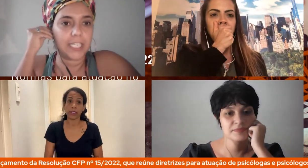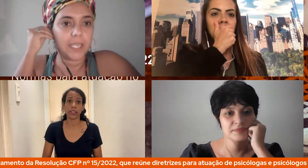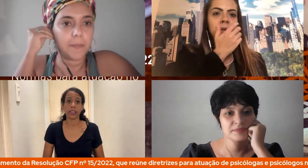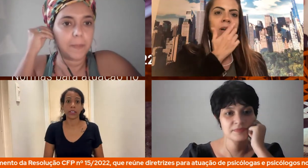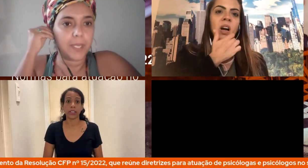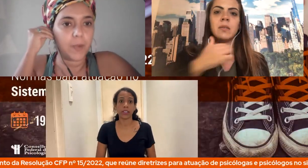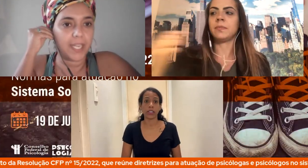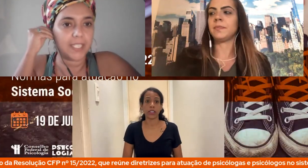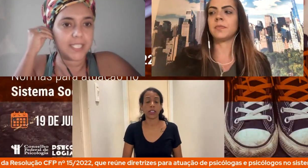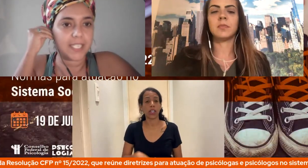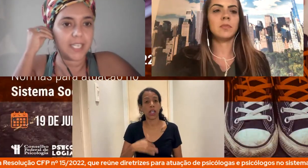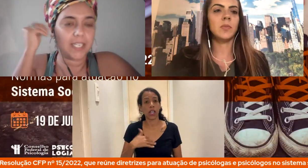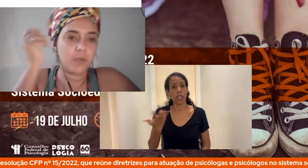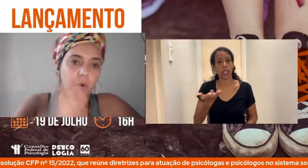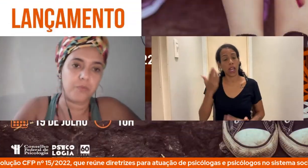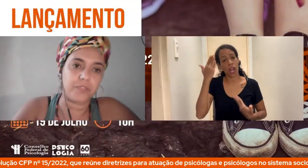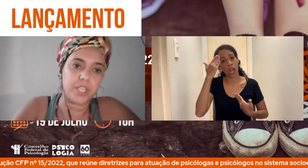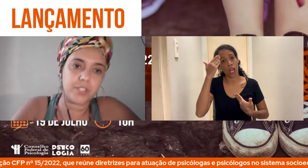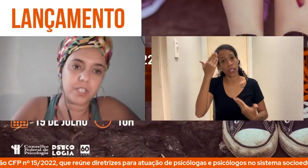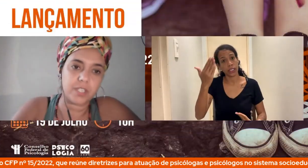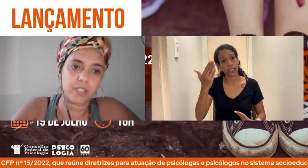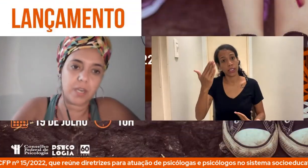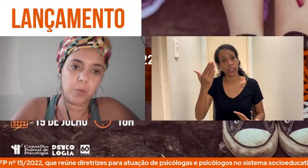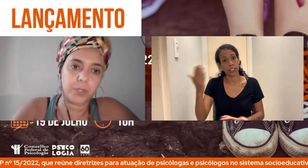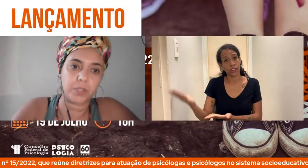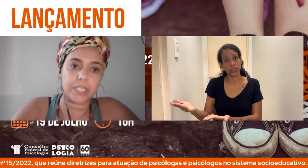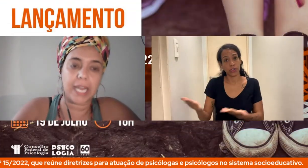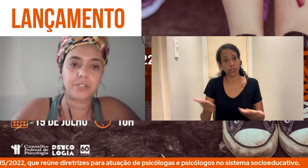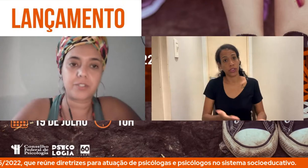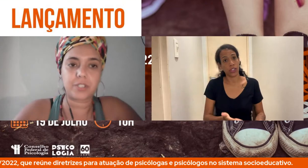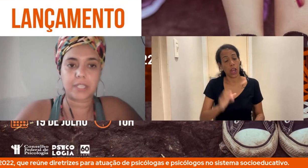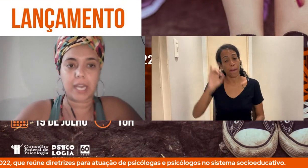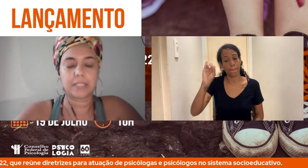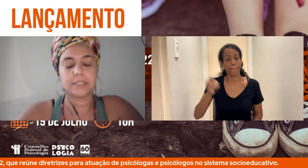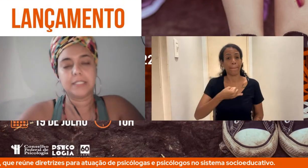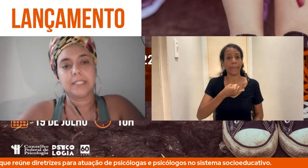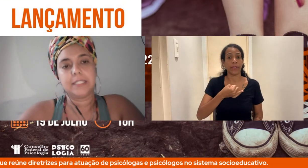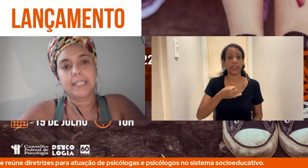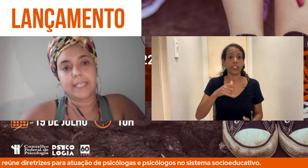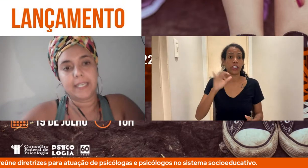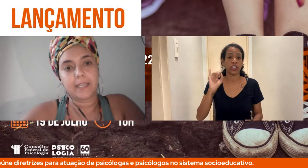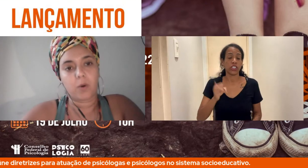Boa tarde. Queria primeiro agradecer aí o convite e a oportunidade de estar